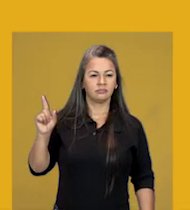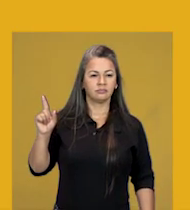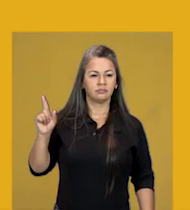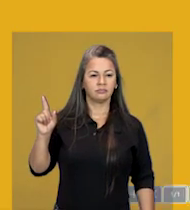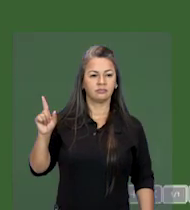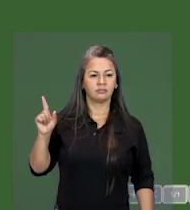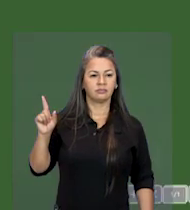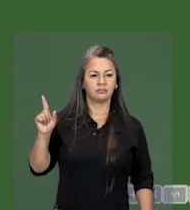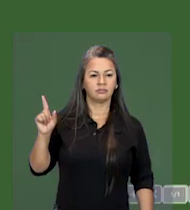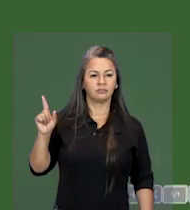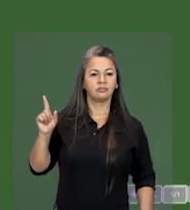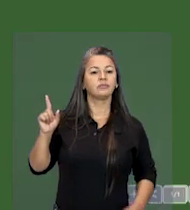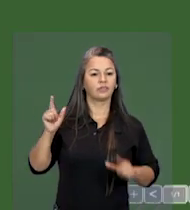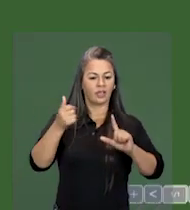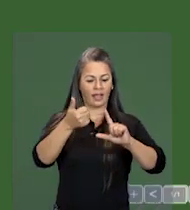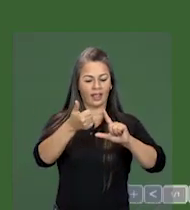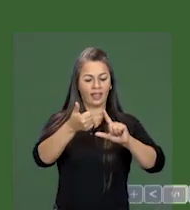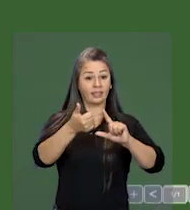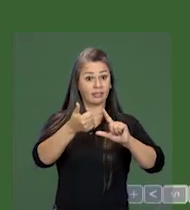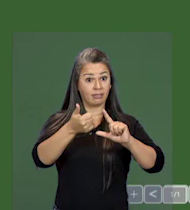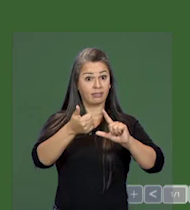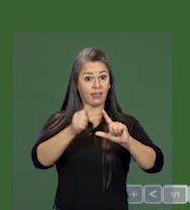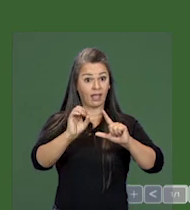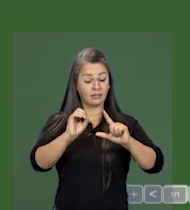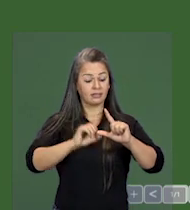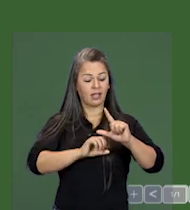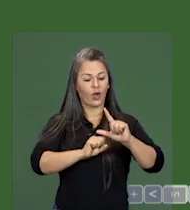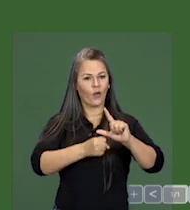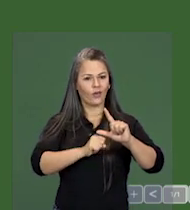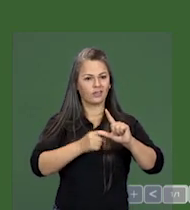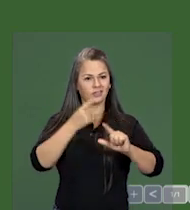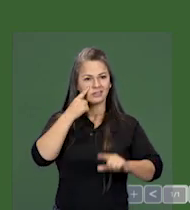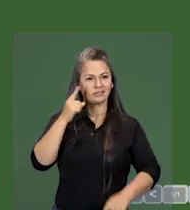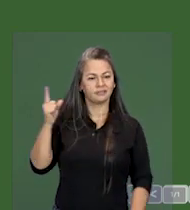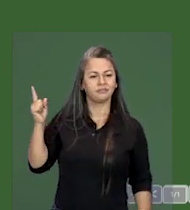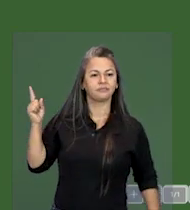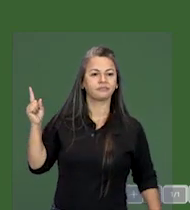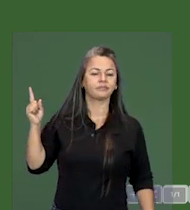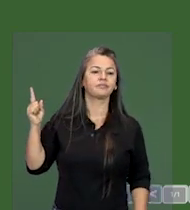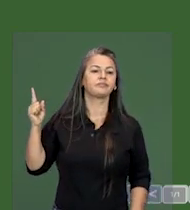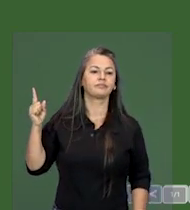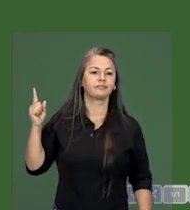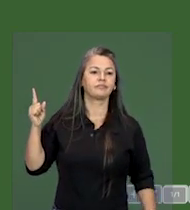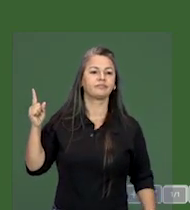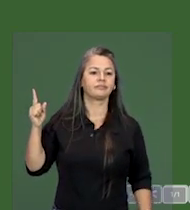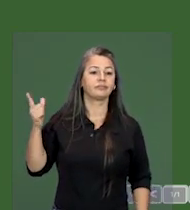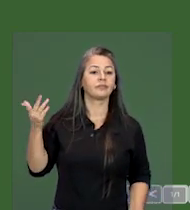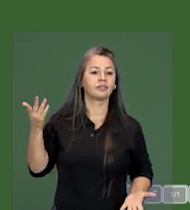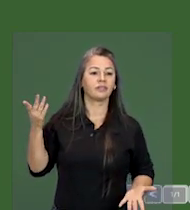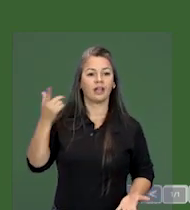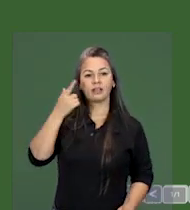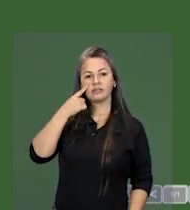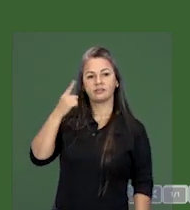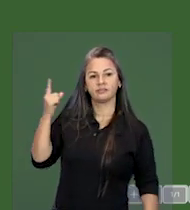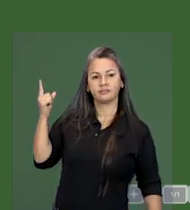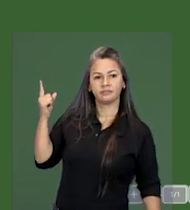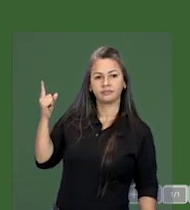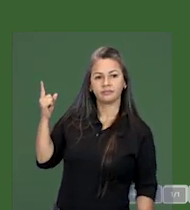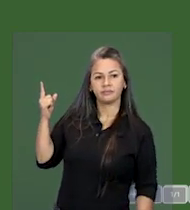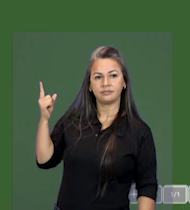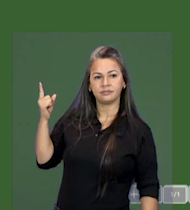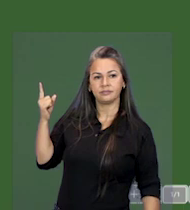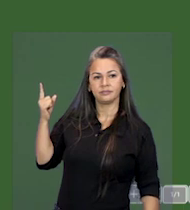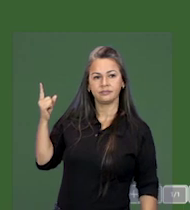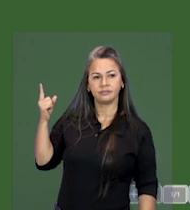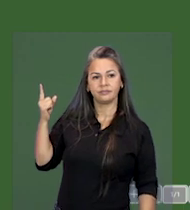10 e 8, isso. Então, o próximo valor é 10, vou chamar isso aqui de y, 1 sobre 3. 10 vezes 3, 1 vezes y, y é